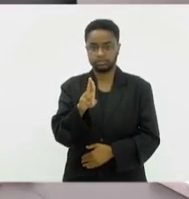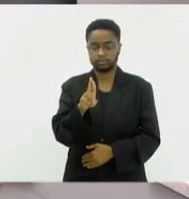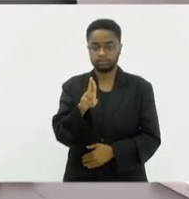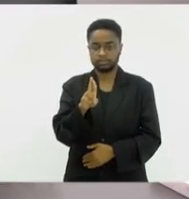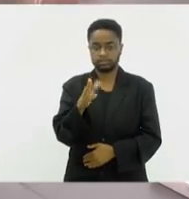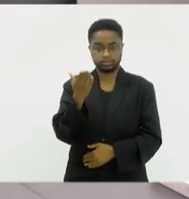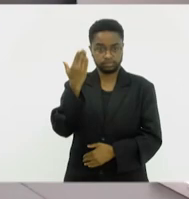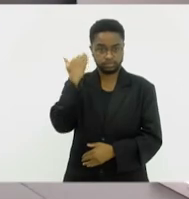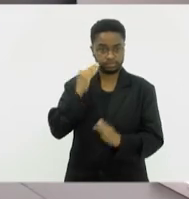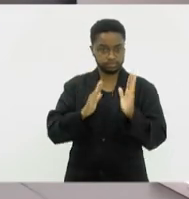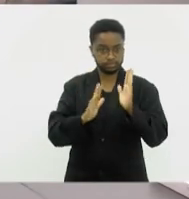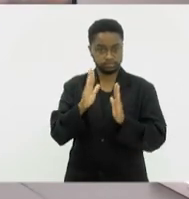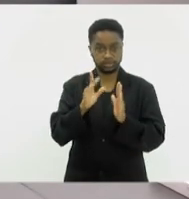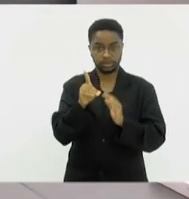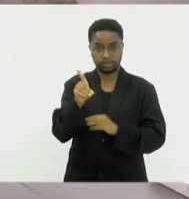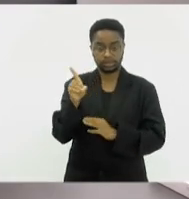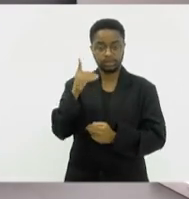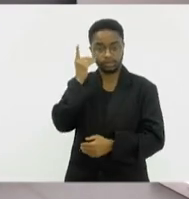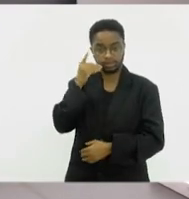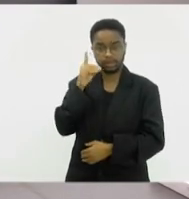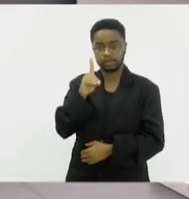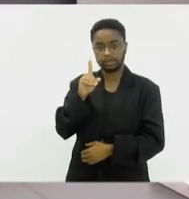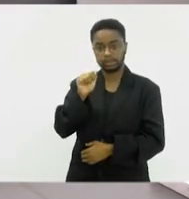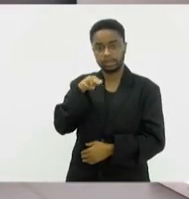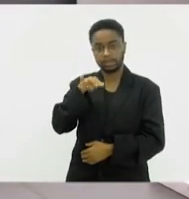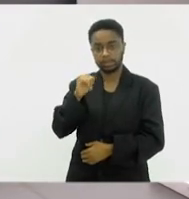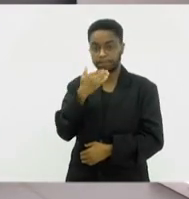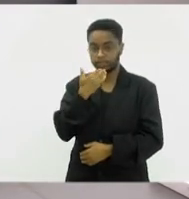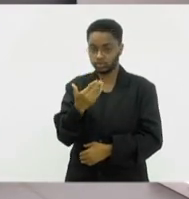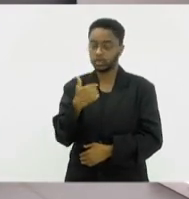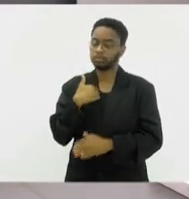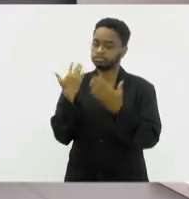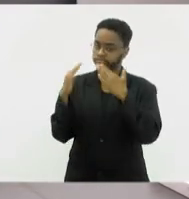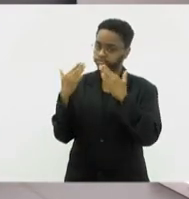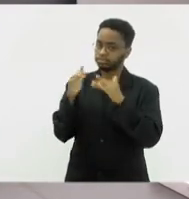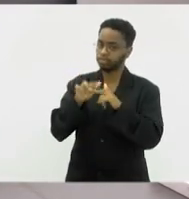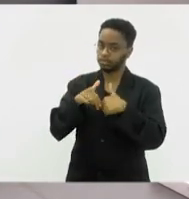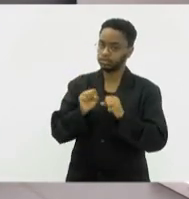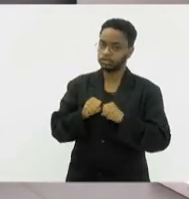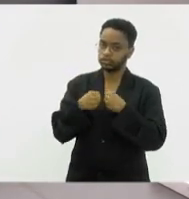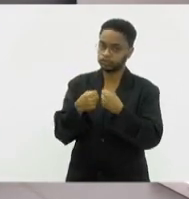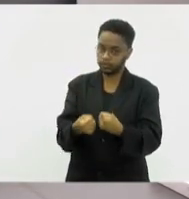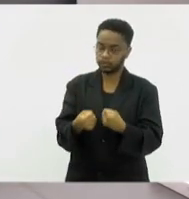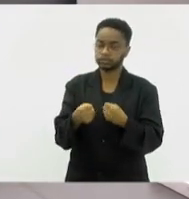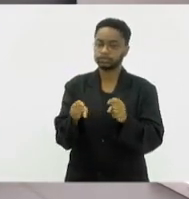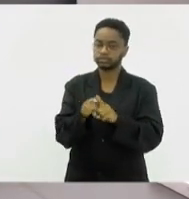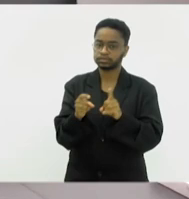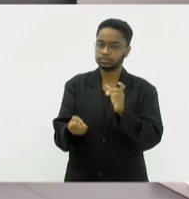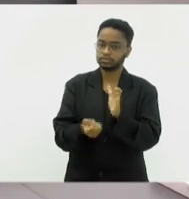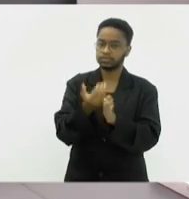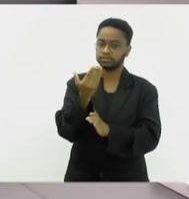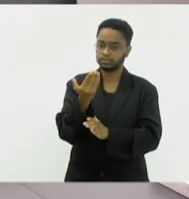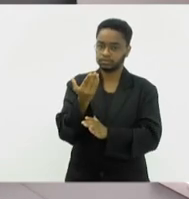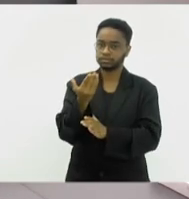à época, a pedido da deputada Dani, que aqui eu quero parabenizar pelo esforço da realização